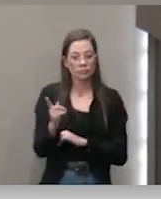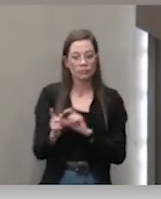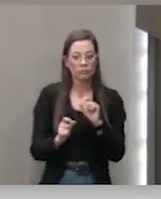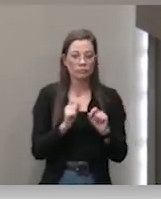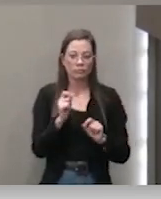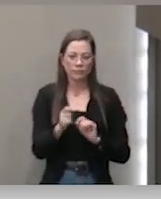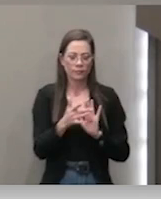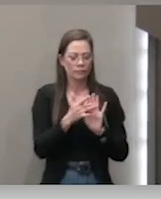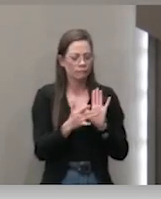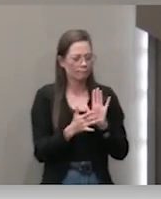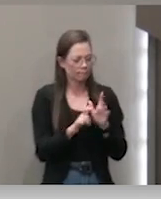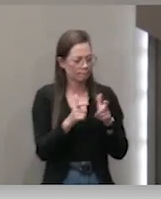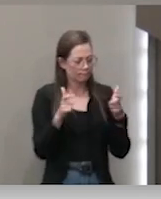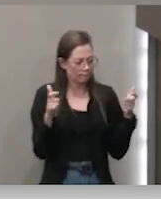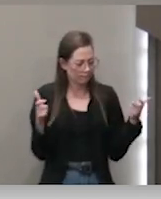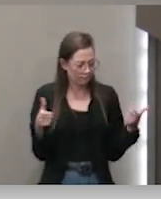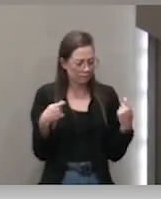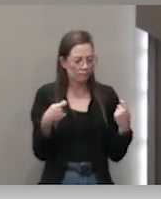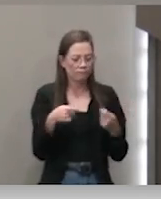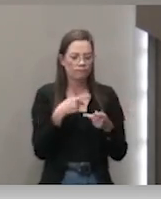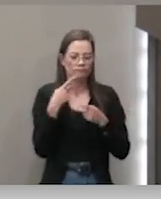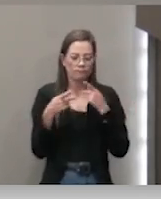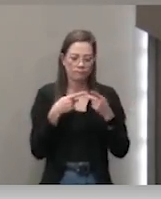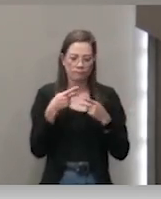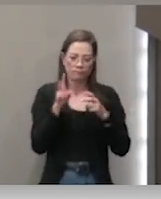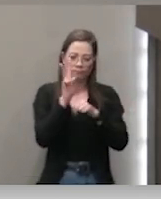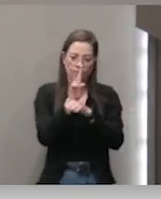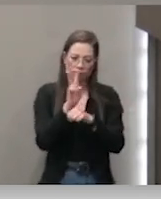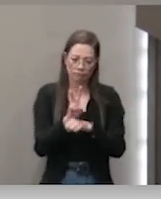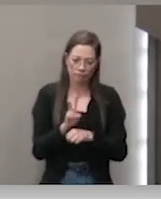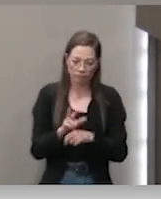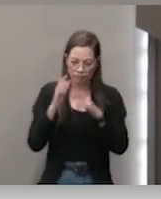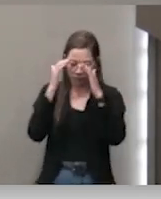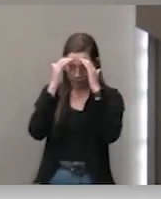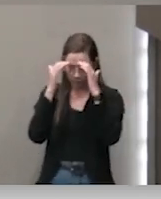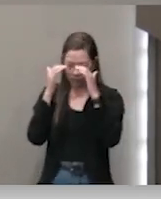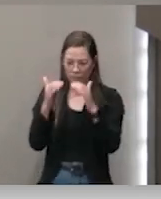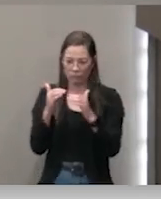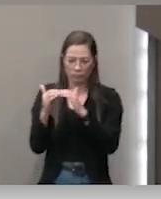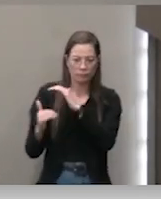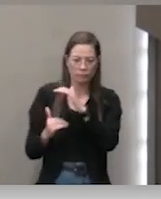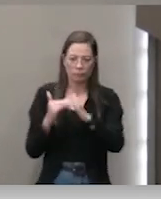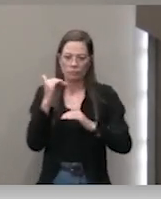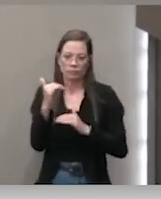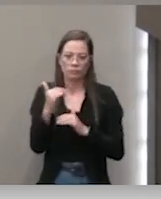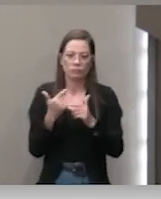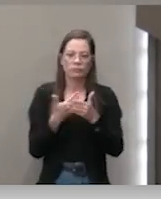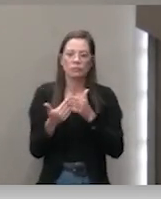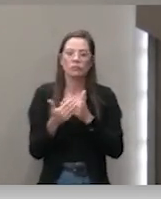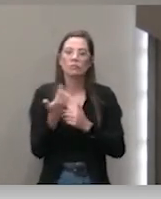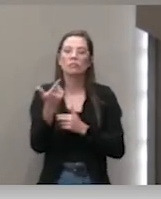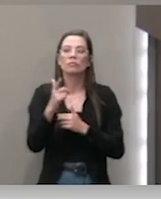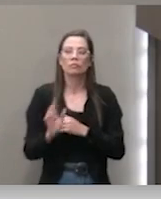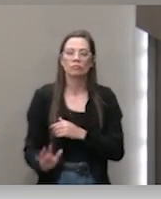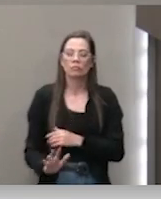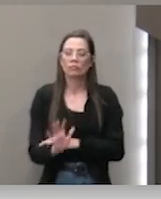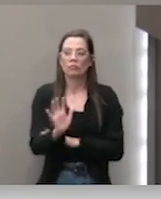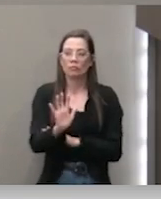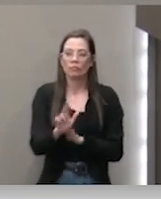pauta ampla e que deve ser tratada com cuidado, com muito respeito e, acima de qualquer outro valor, o